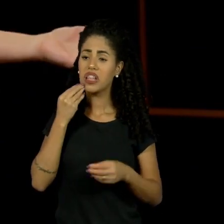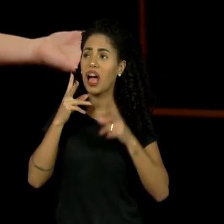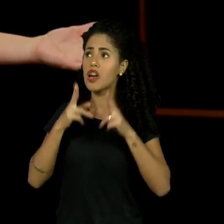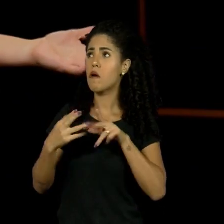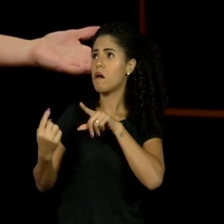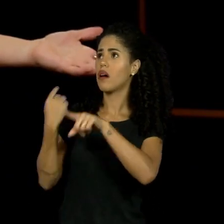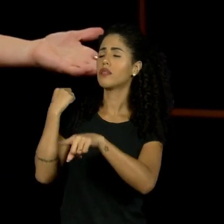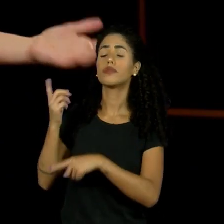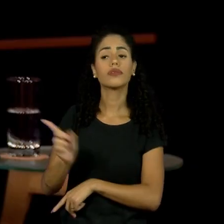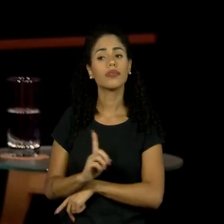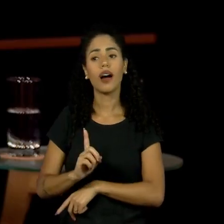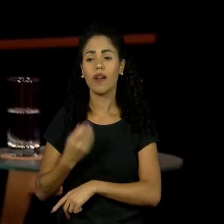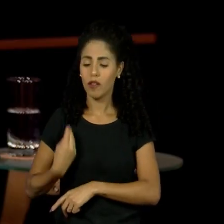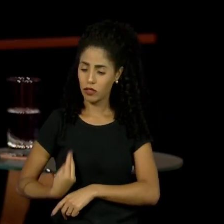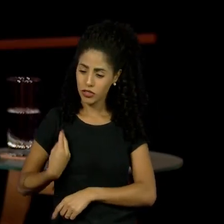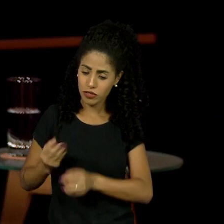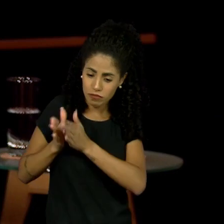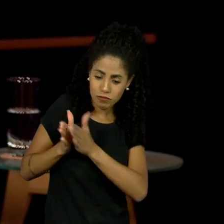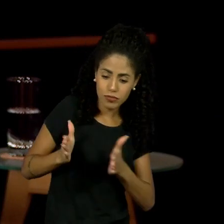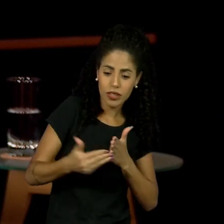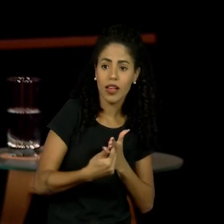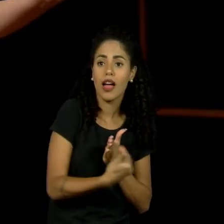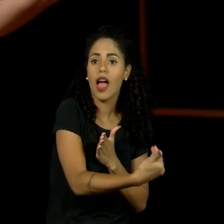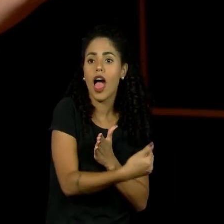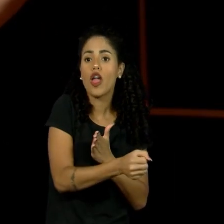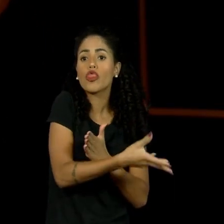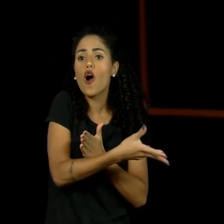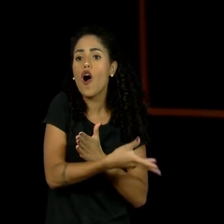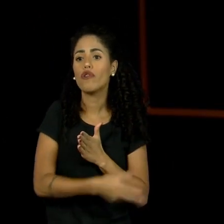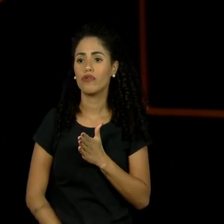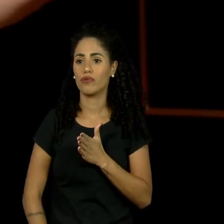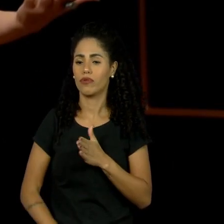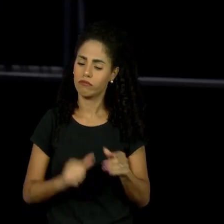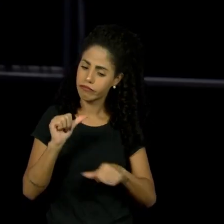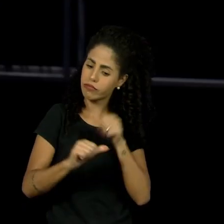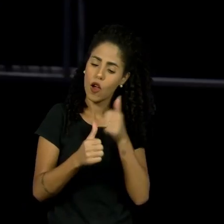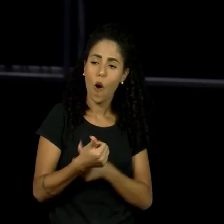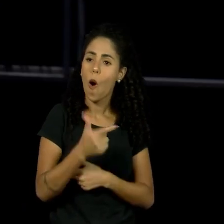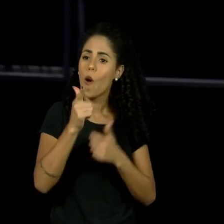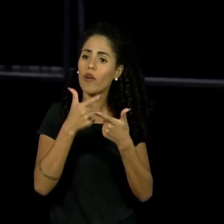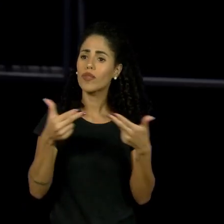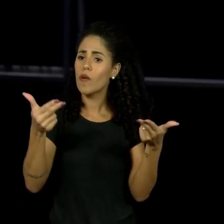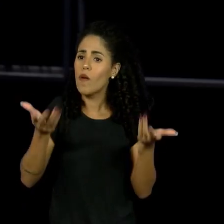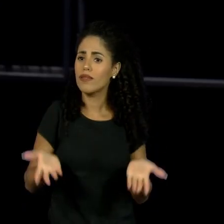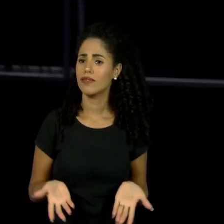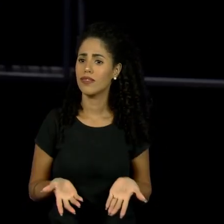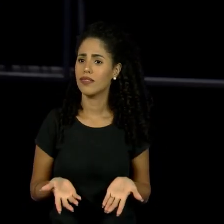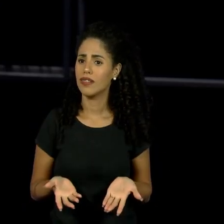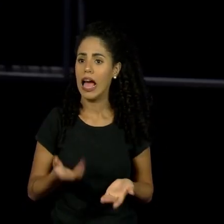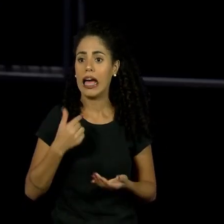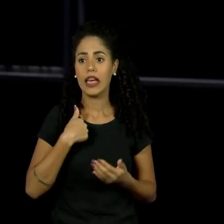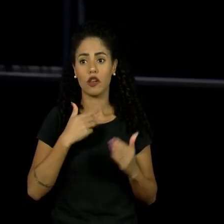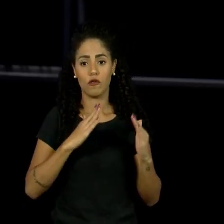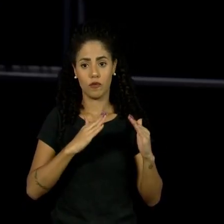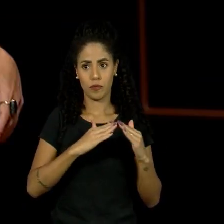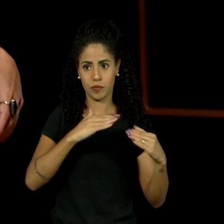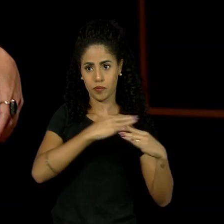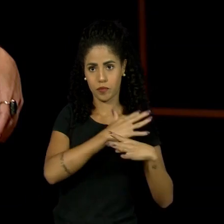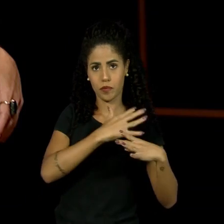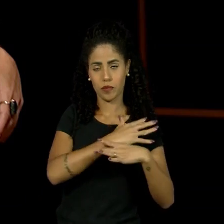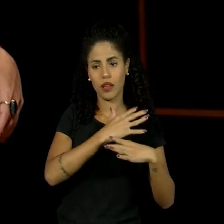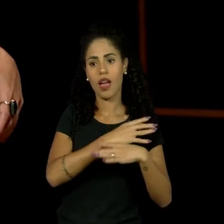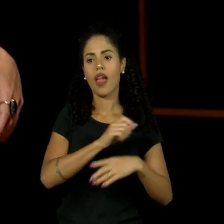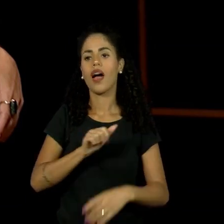você é outra pessoa, renasça, né? Se reinvente. E eu fui morar numa cidade chamada Sarasota,